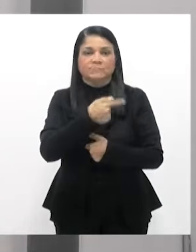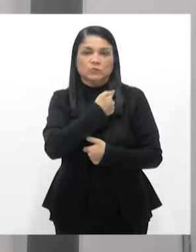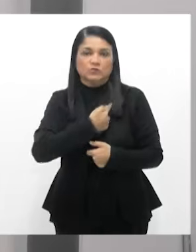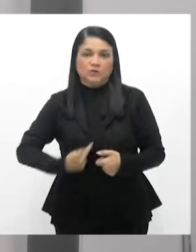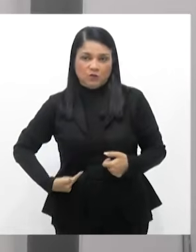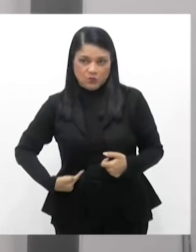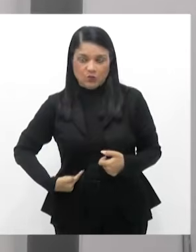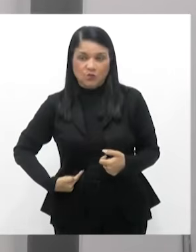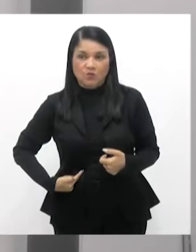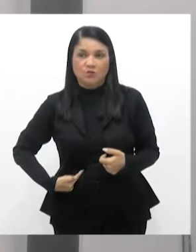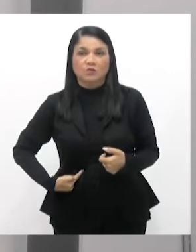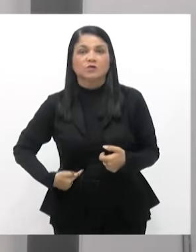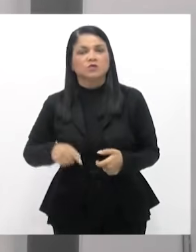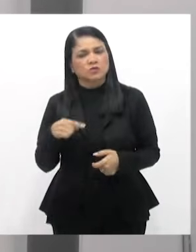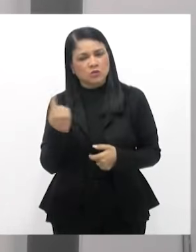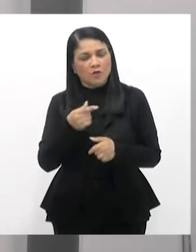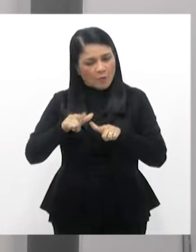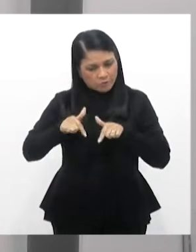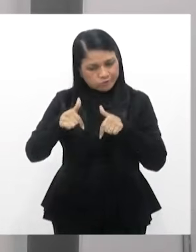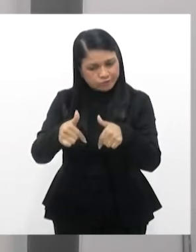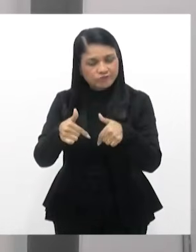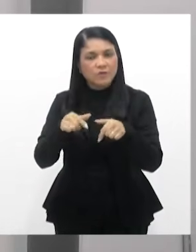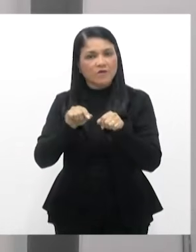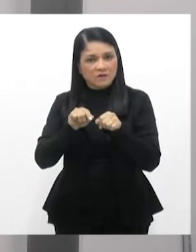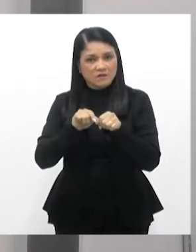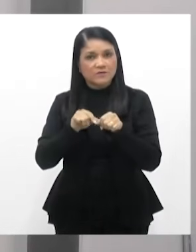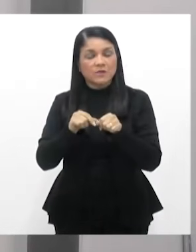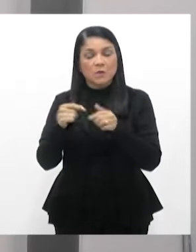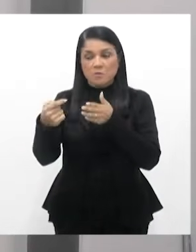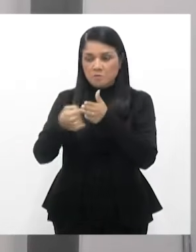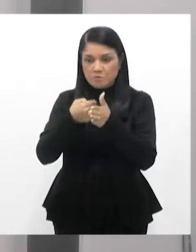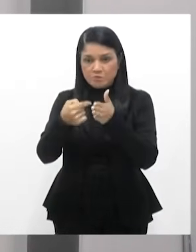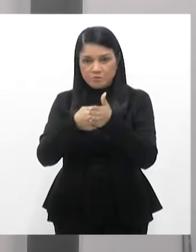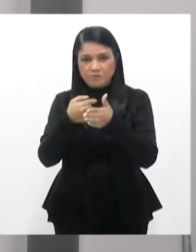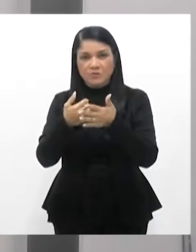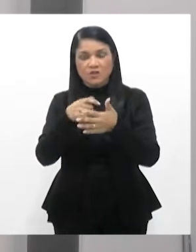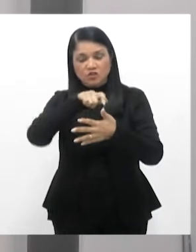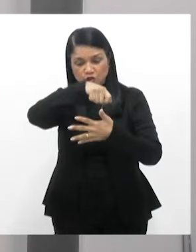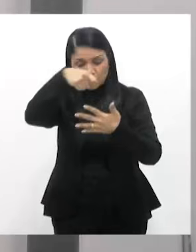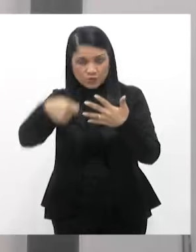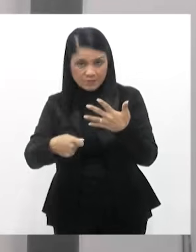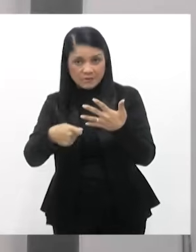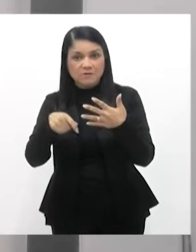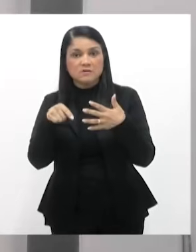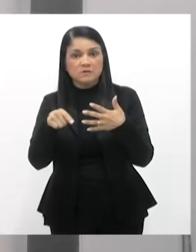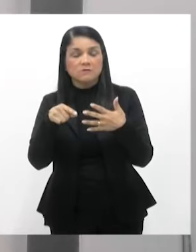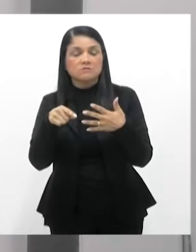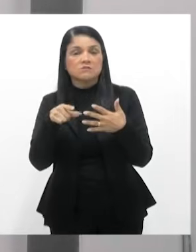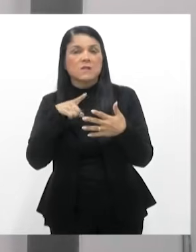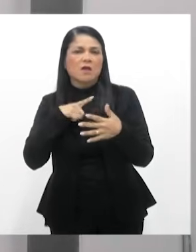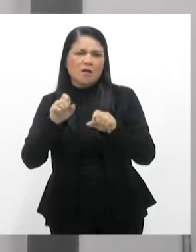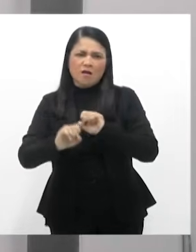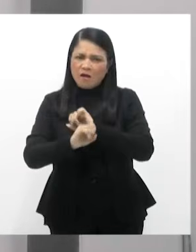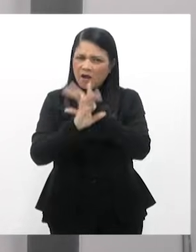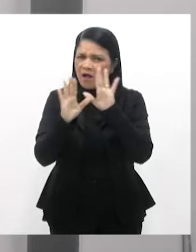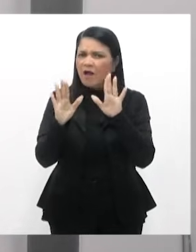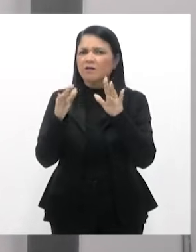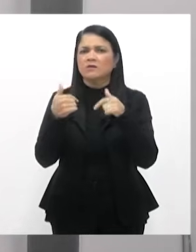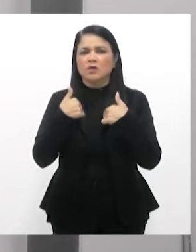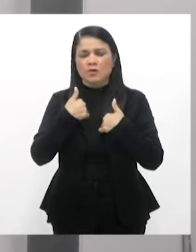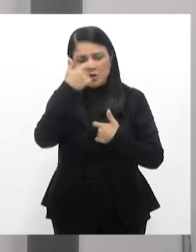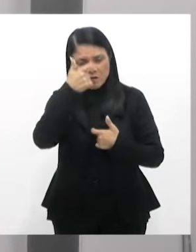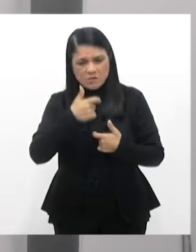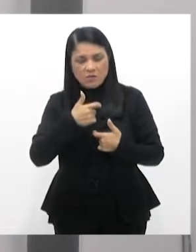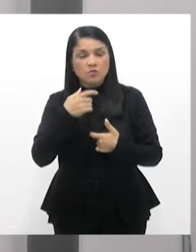gente vai fazer com a maior sobriedade do mundo. Fui questionado sobre eventuais judicializações. Claro que eu sou